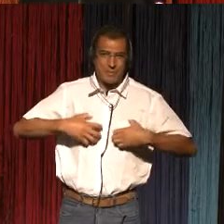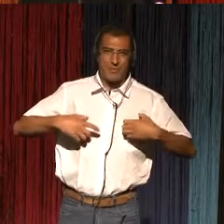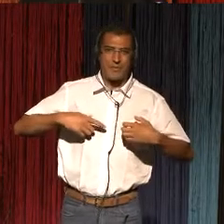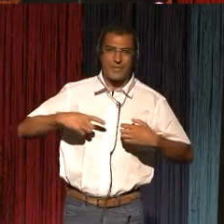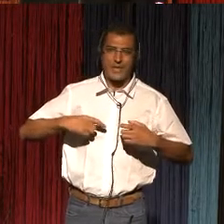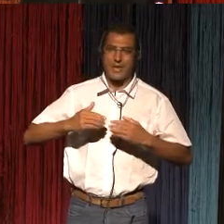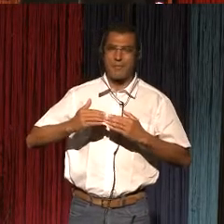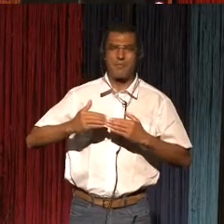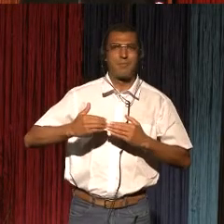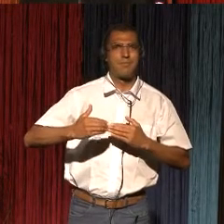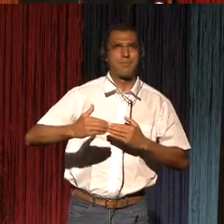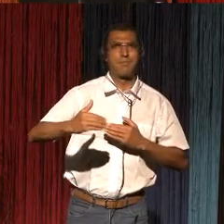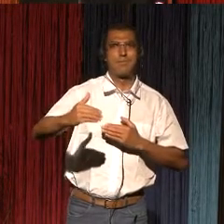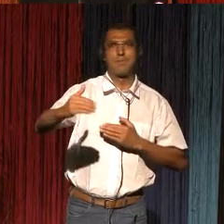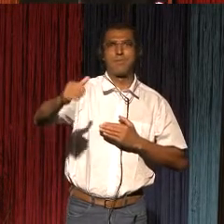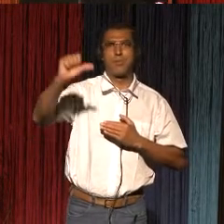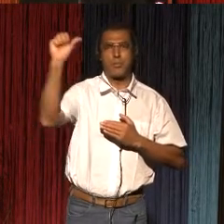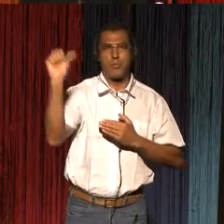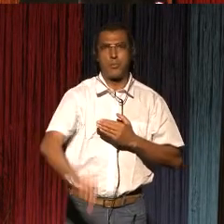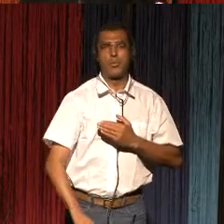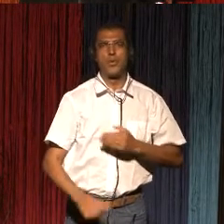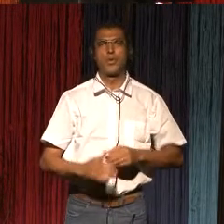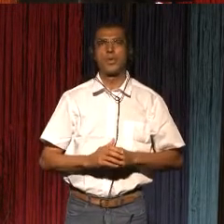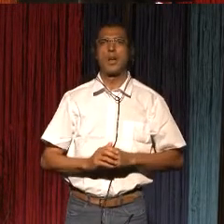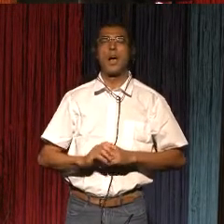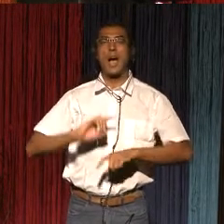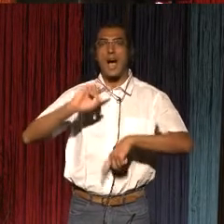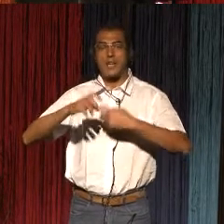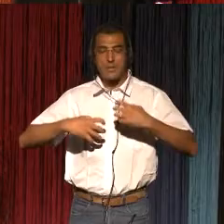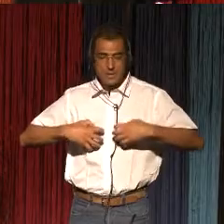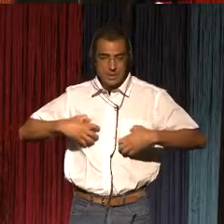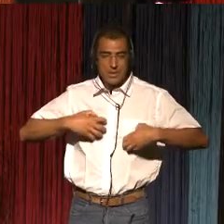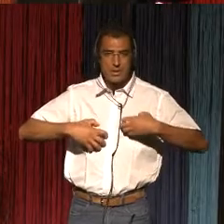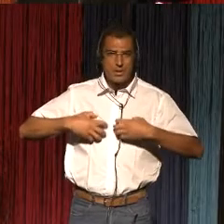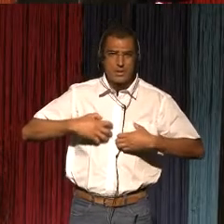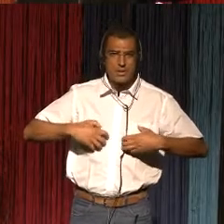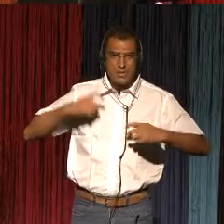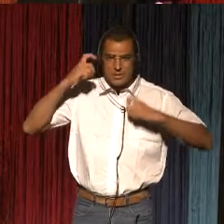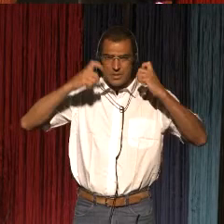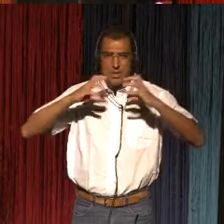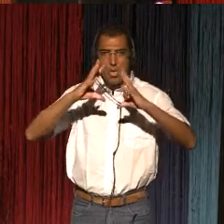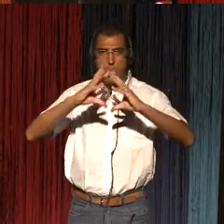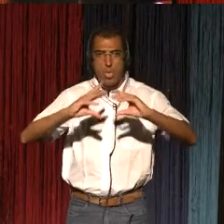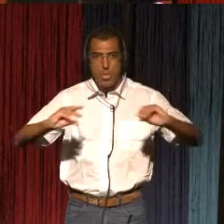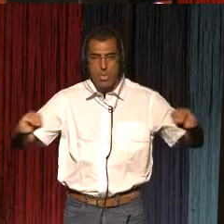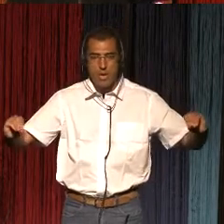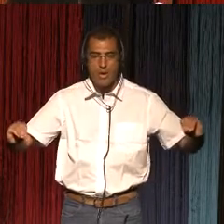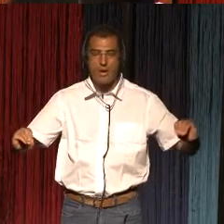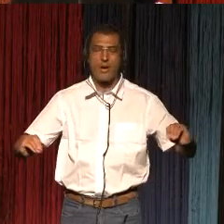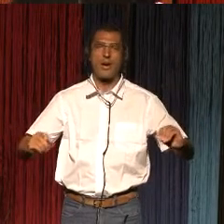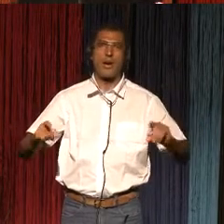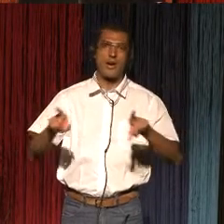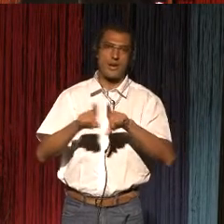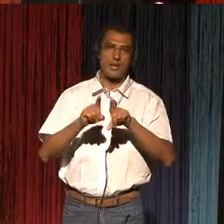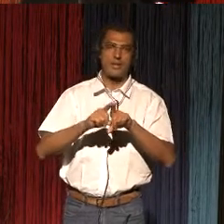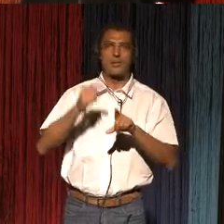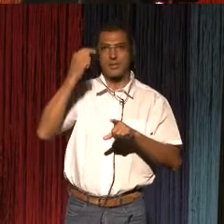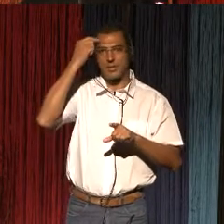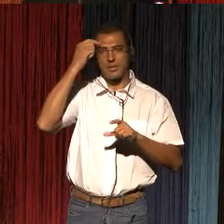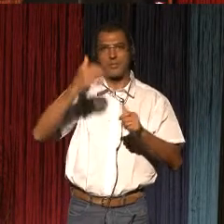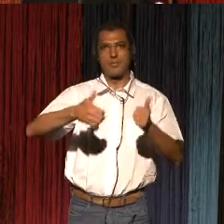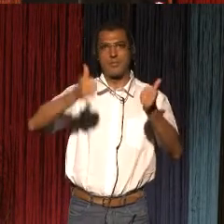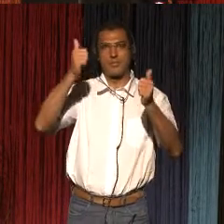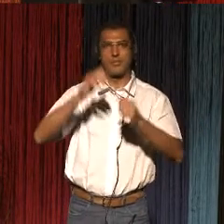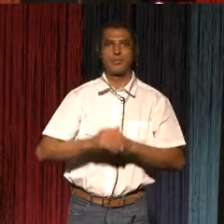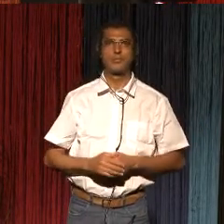executivas. Depois melhora quando o estresse desaparece, mas essa comunicação é comprometida.